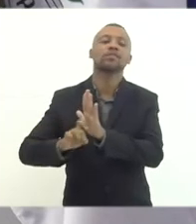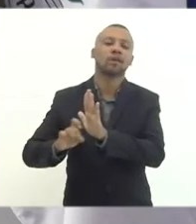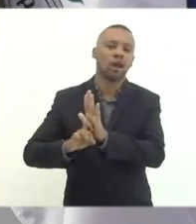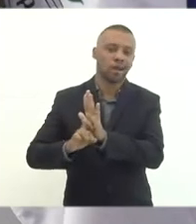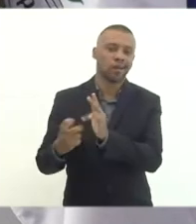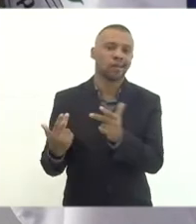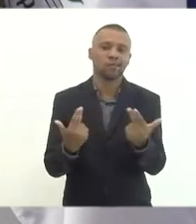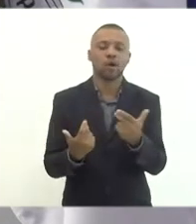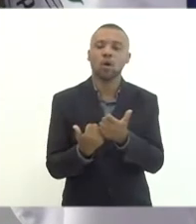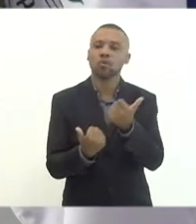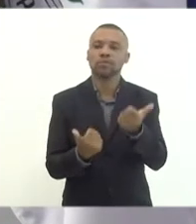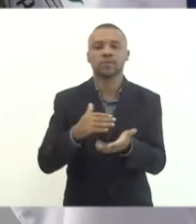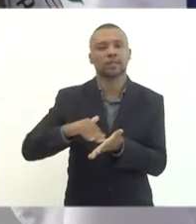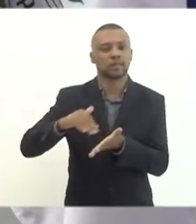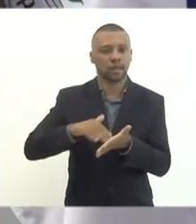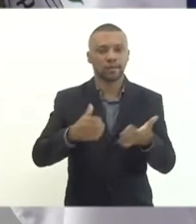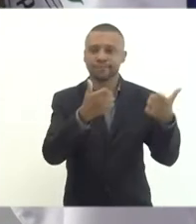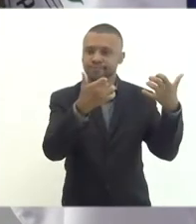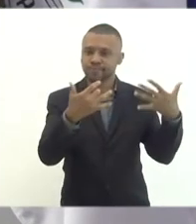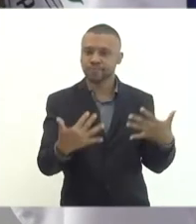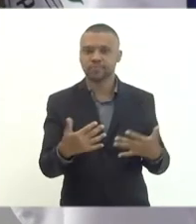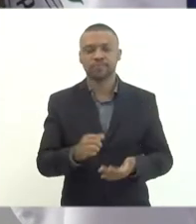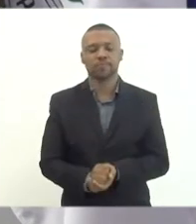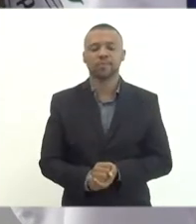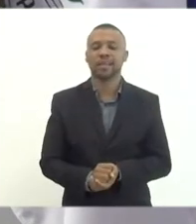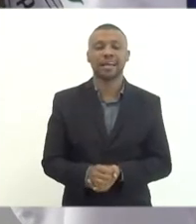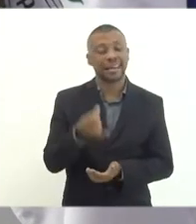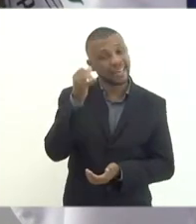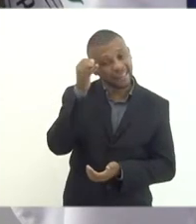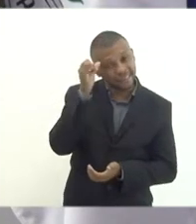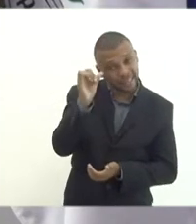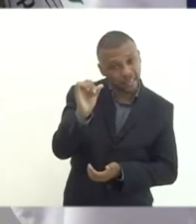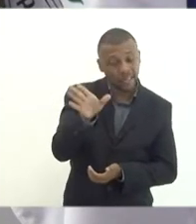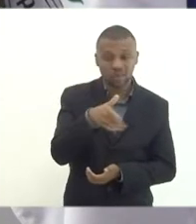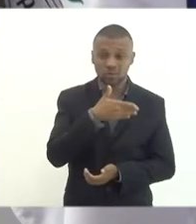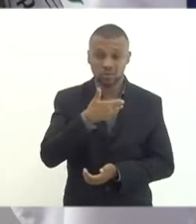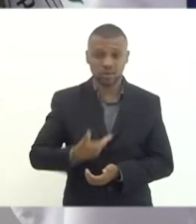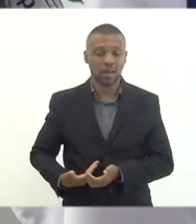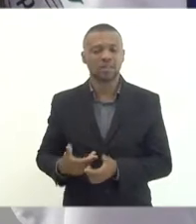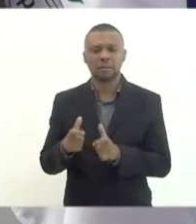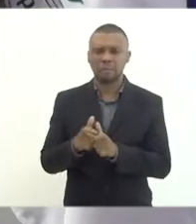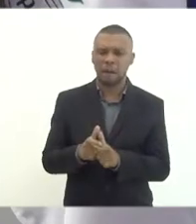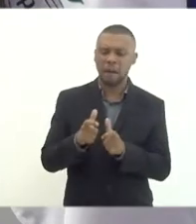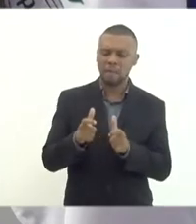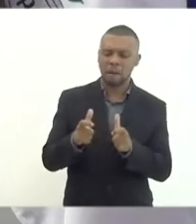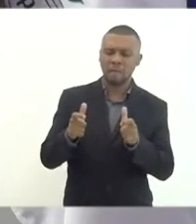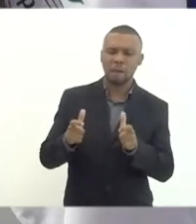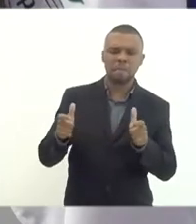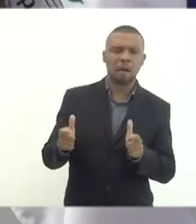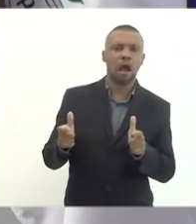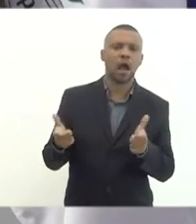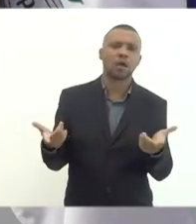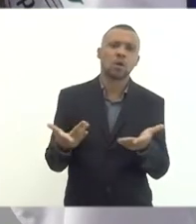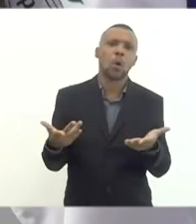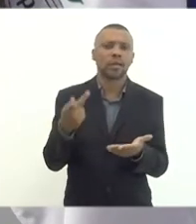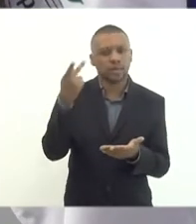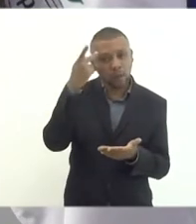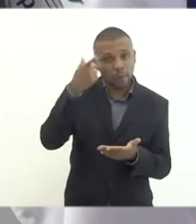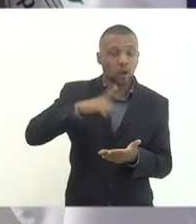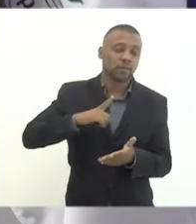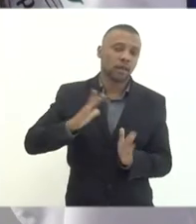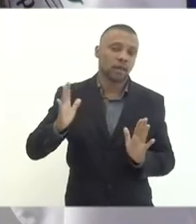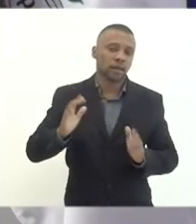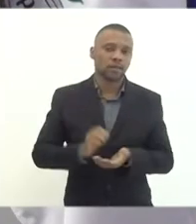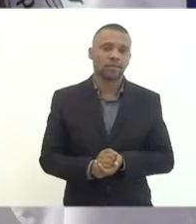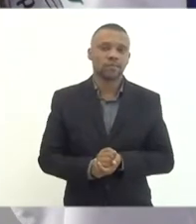colocou o subsecretário não a formar e não deixar que o nosso estado ele venha ter o quê hoje o estado de São Paulo ele